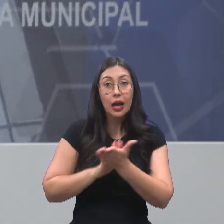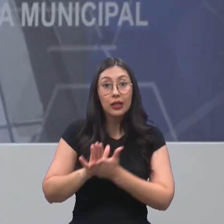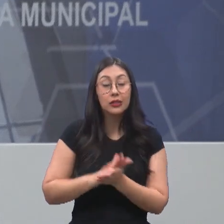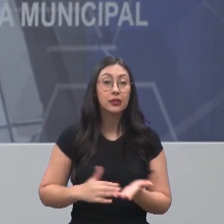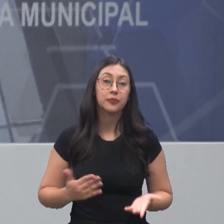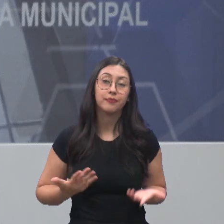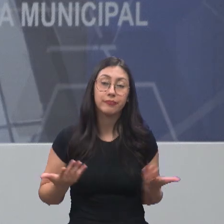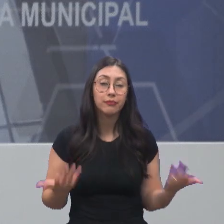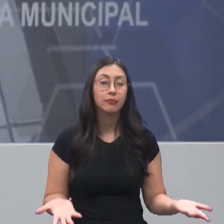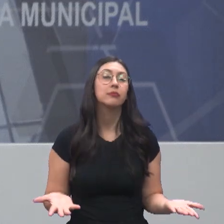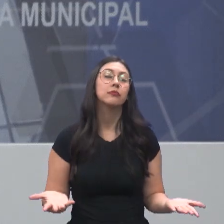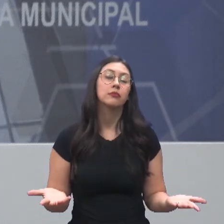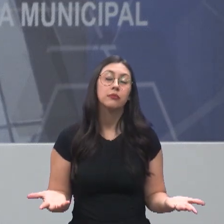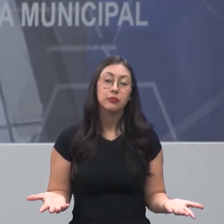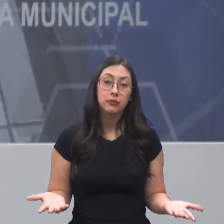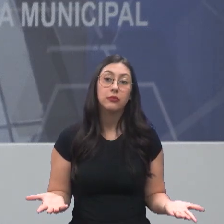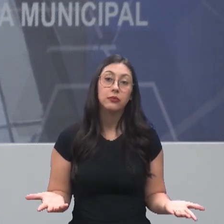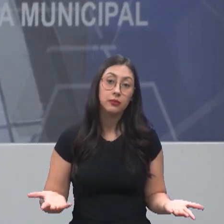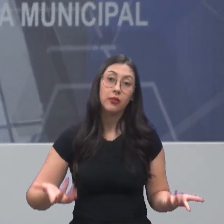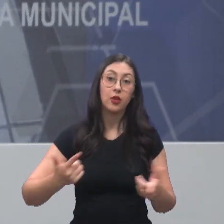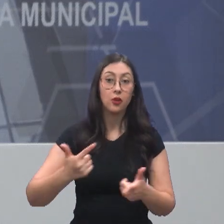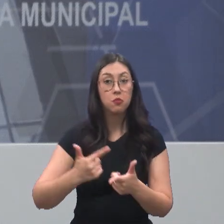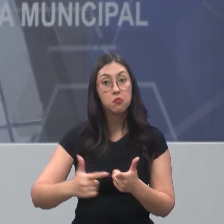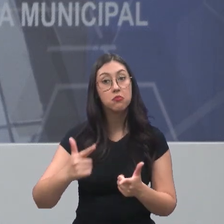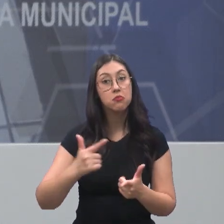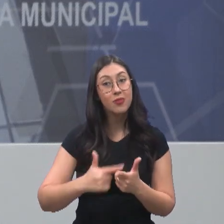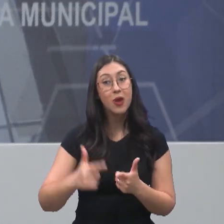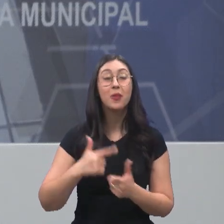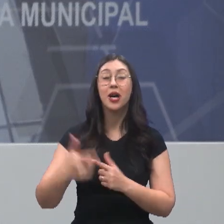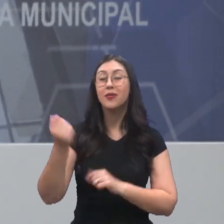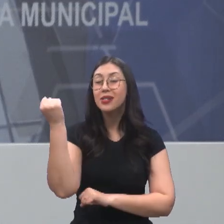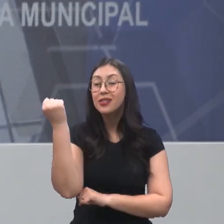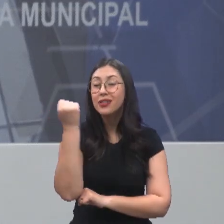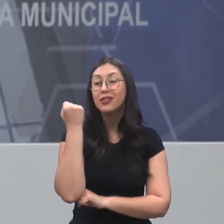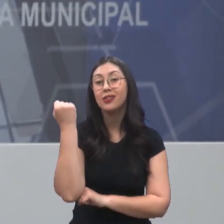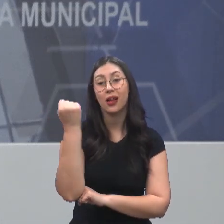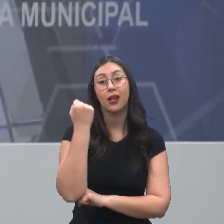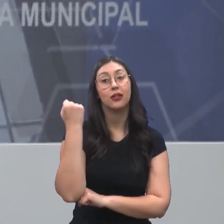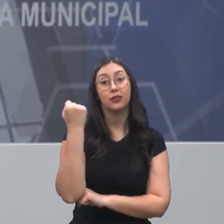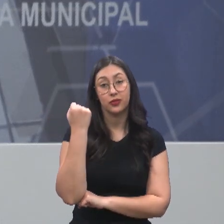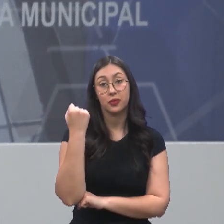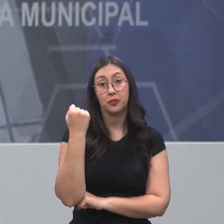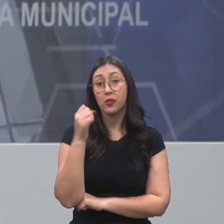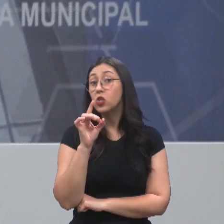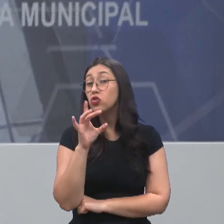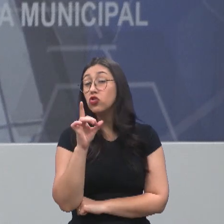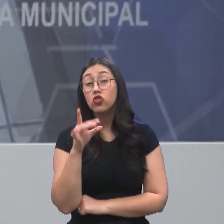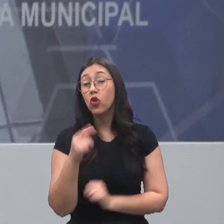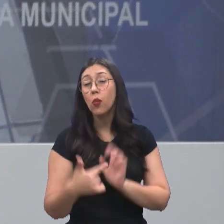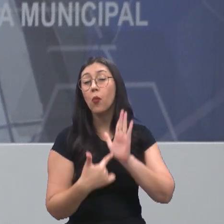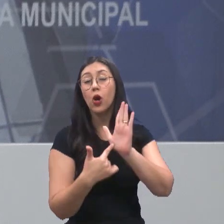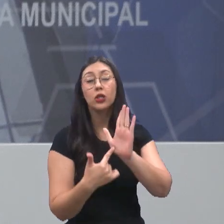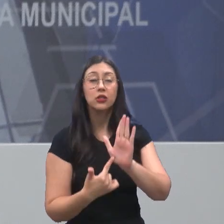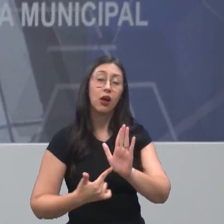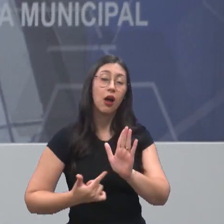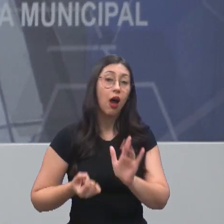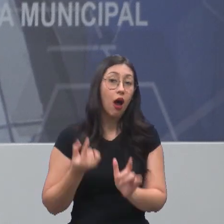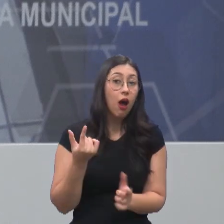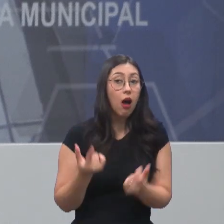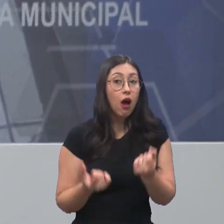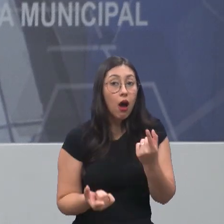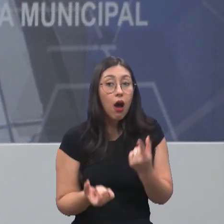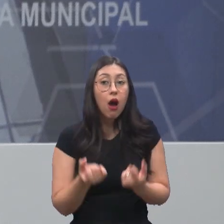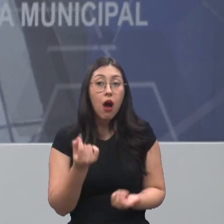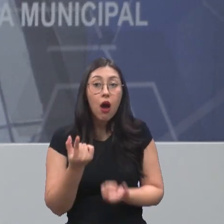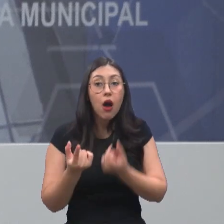Ou seja, são situações graves. Eu trouxe apenas algumas questões aqui hoje,